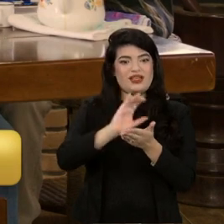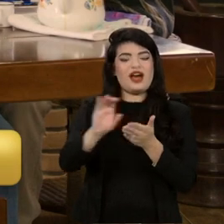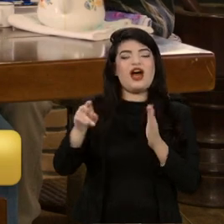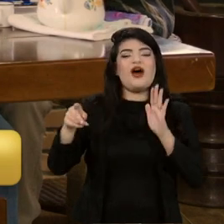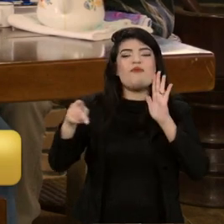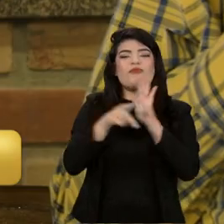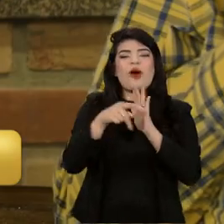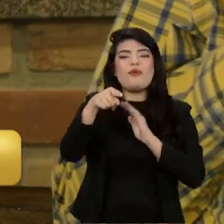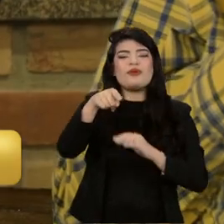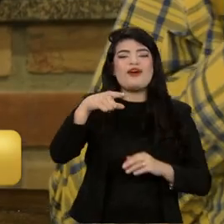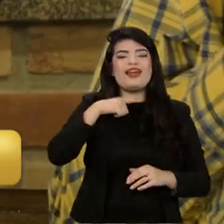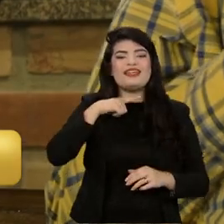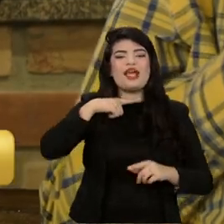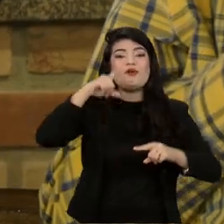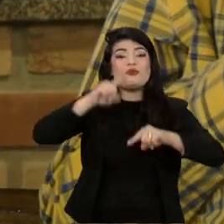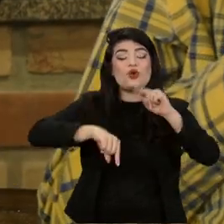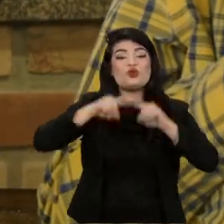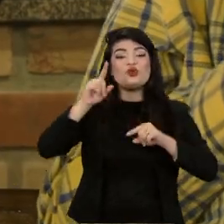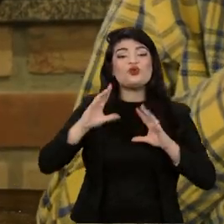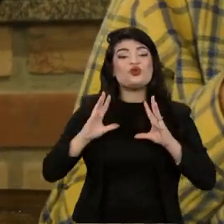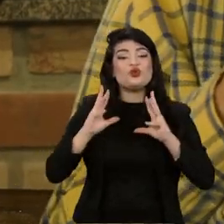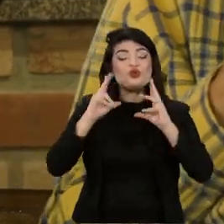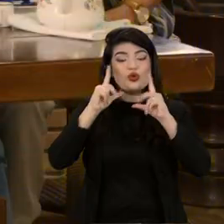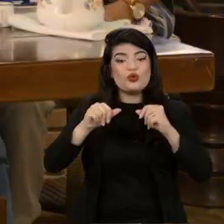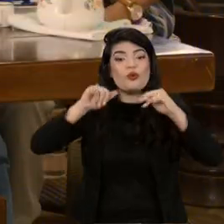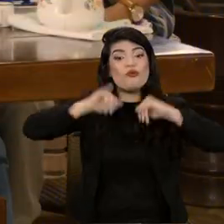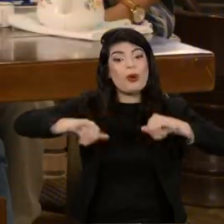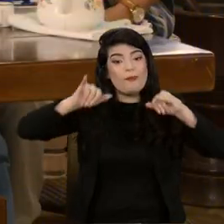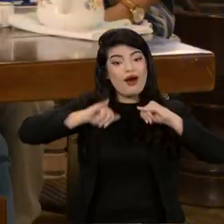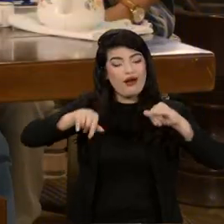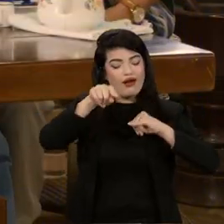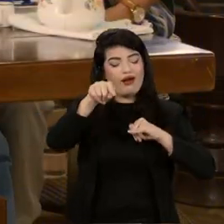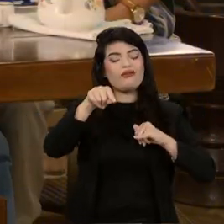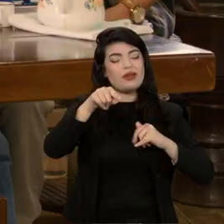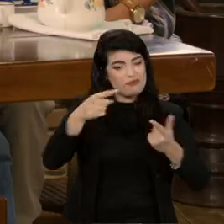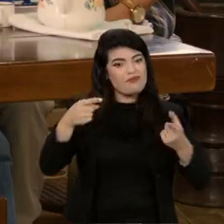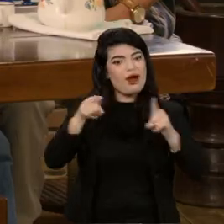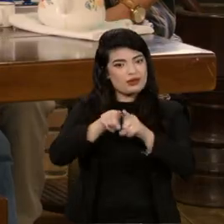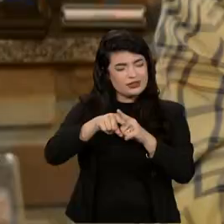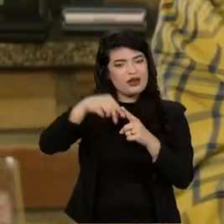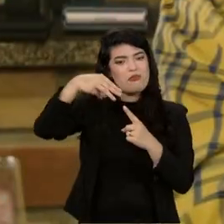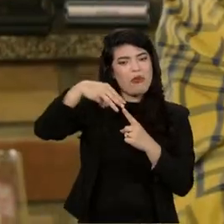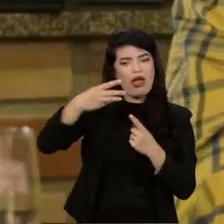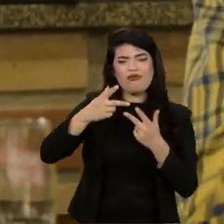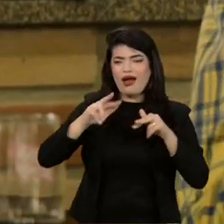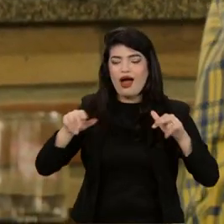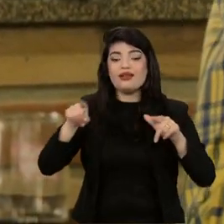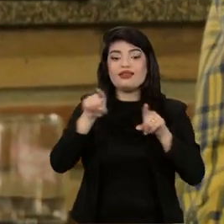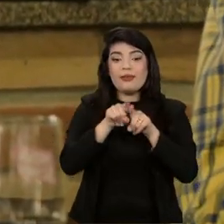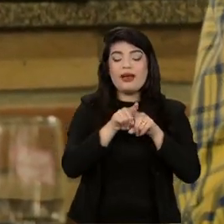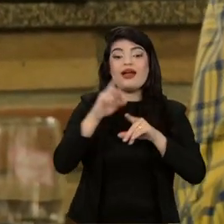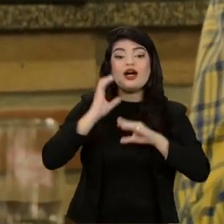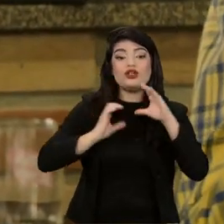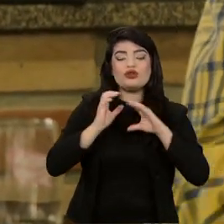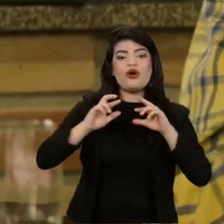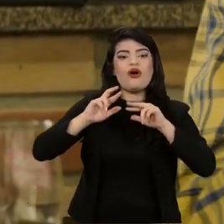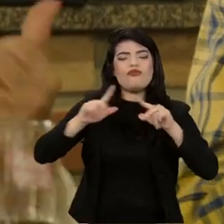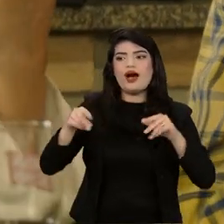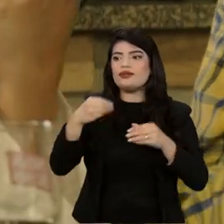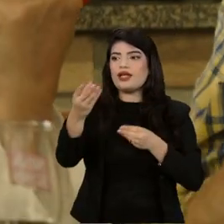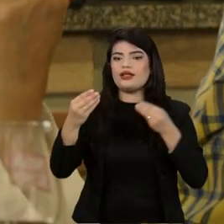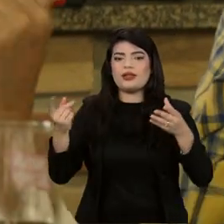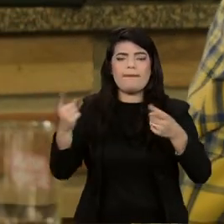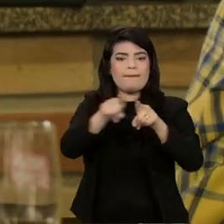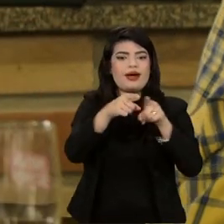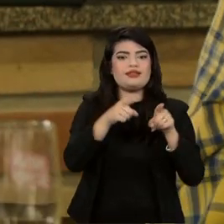né? Falando de todos os produtos aqui. E, fora isso, eu fiz vários vocais para artistas, né? Todos da